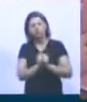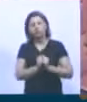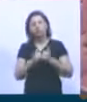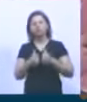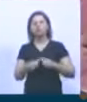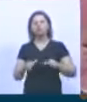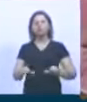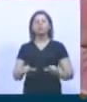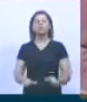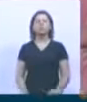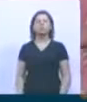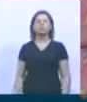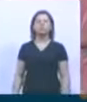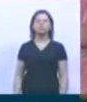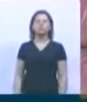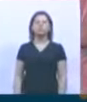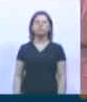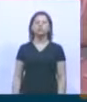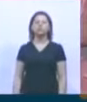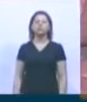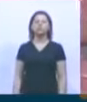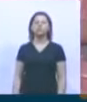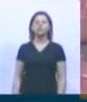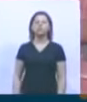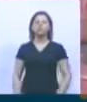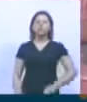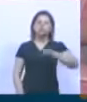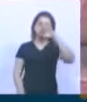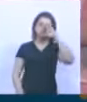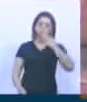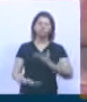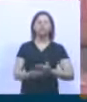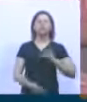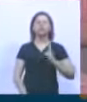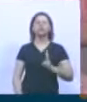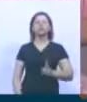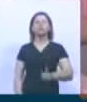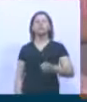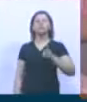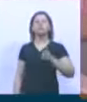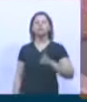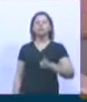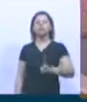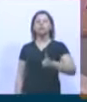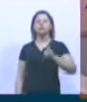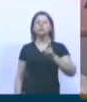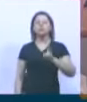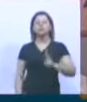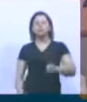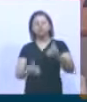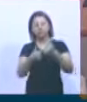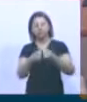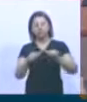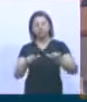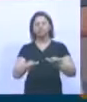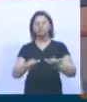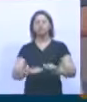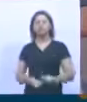comigo estás. O teu amor não me abandona, o teu amor está sempre comigo. E confio que para sempre,